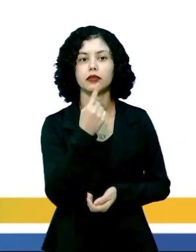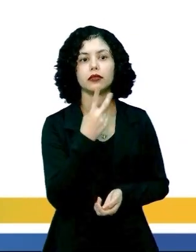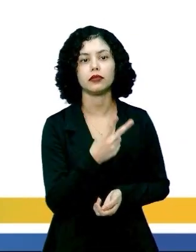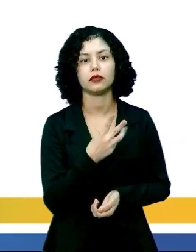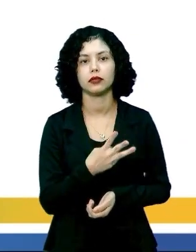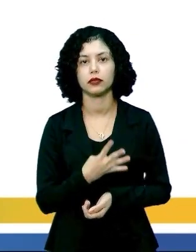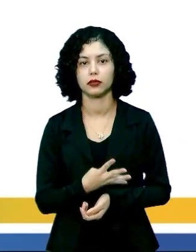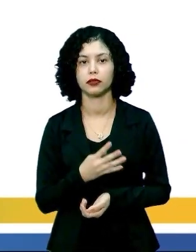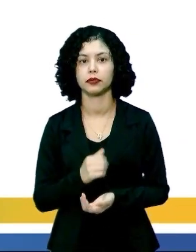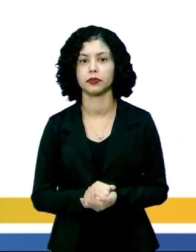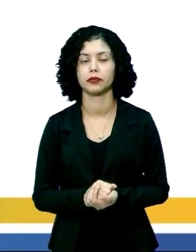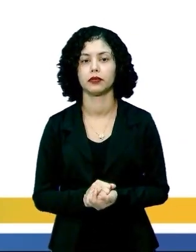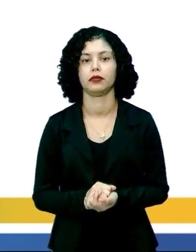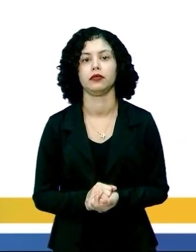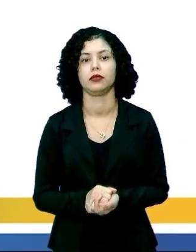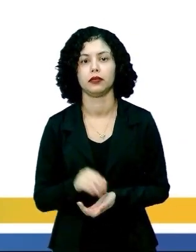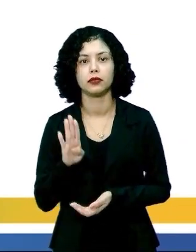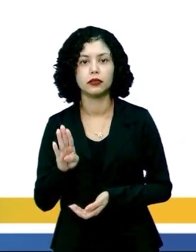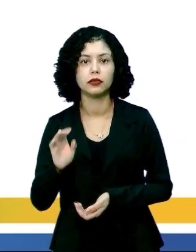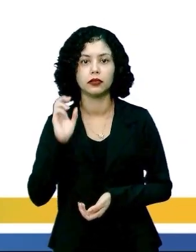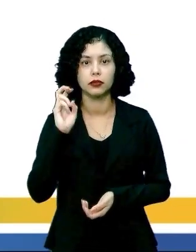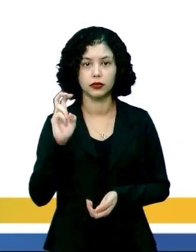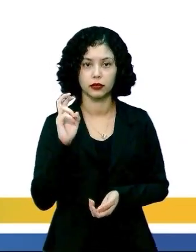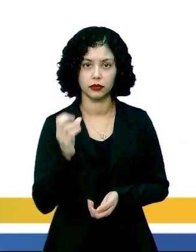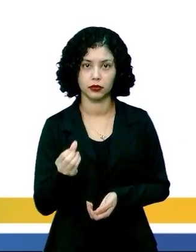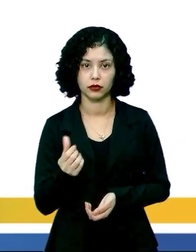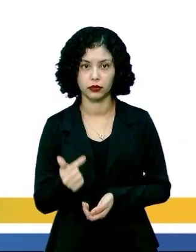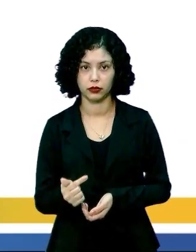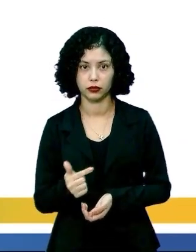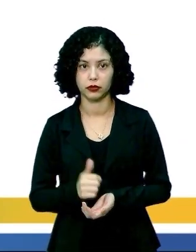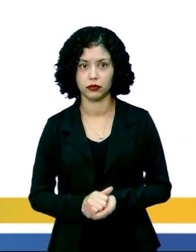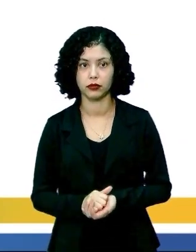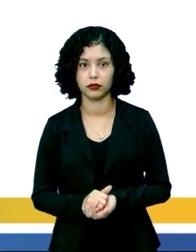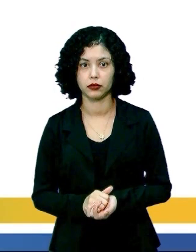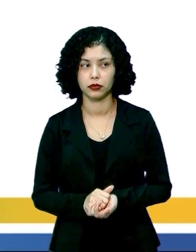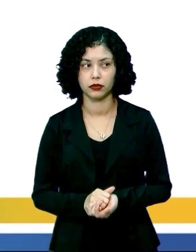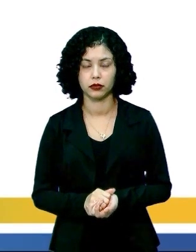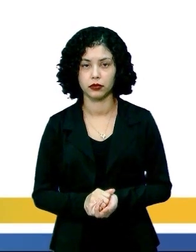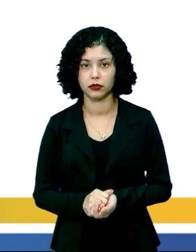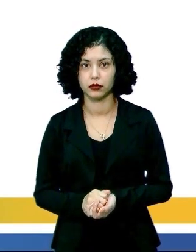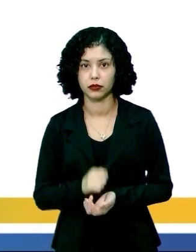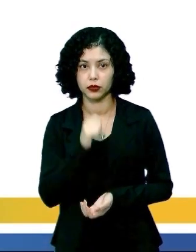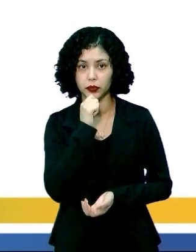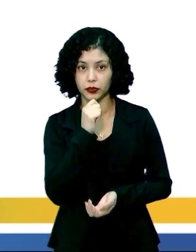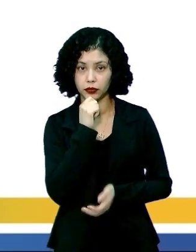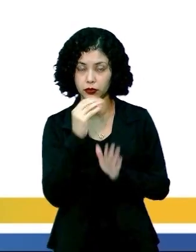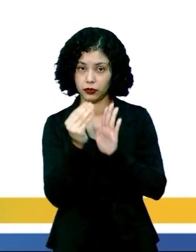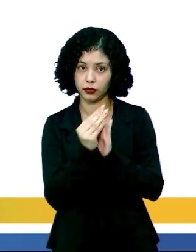e 4, e os elementos do conjunto B, 5,